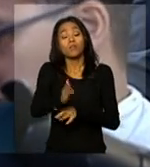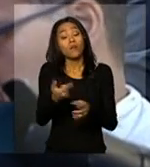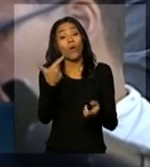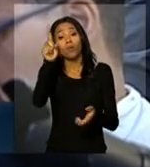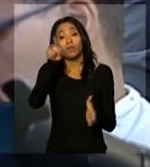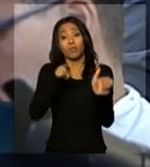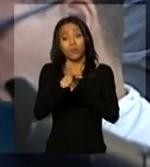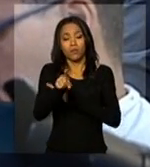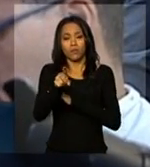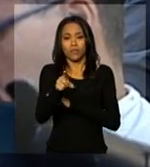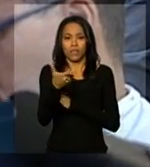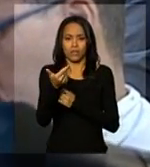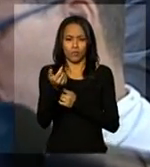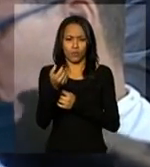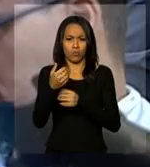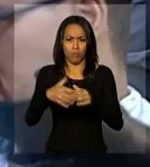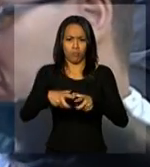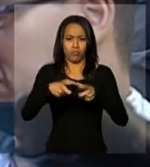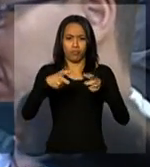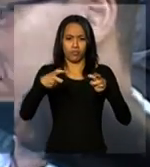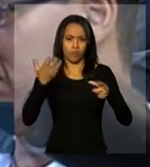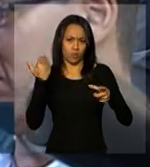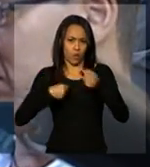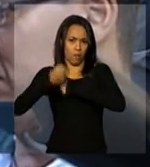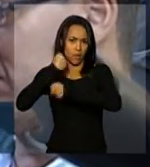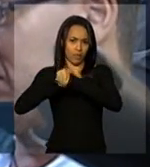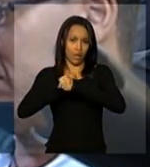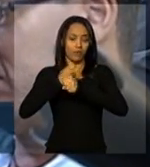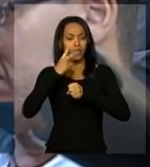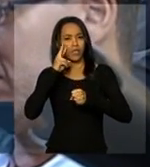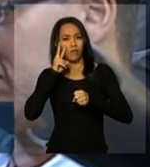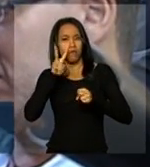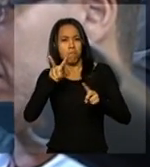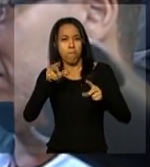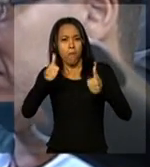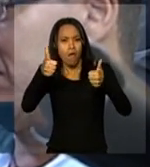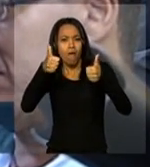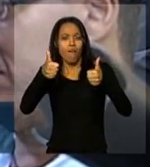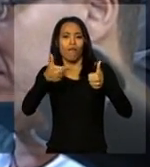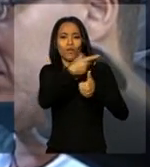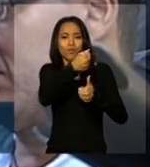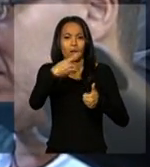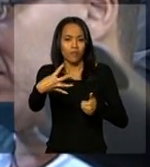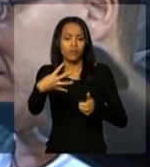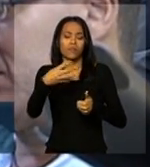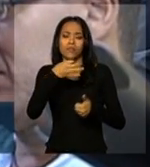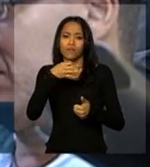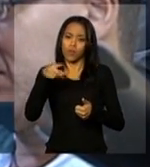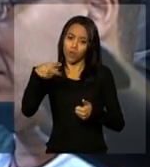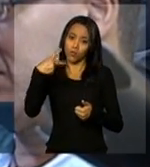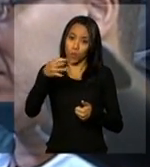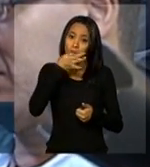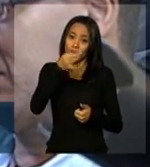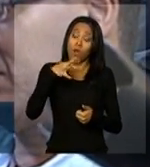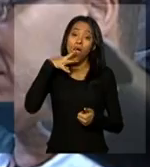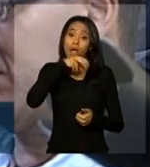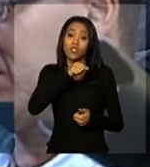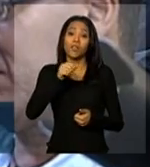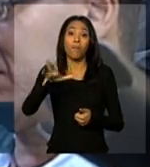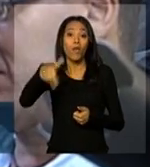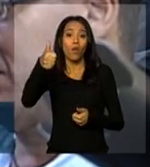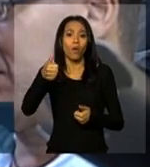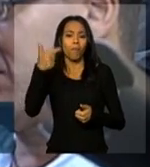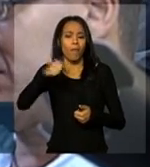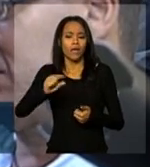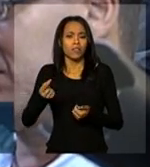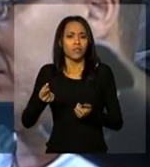seguinte, diante desse crescimento do ano passado e melhores perspectivas para 2014, o senhor acha que, então, não seria mais necessários novos estímulos à